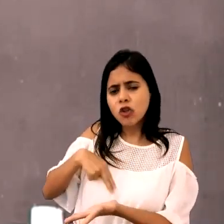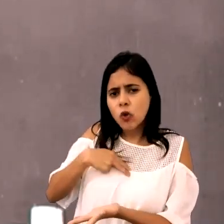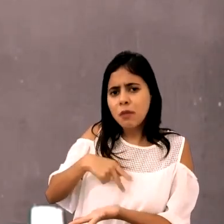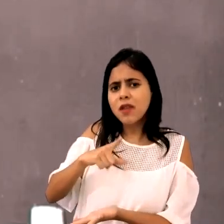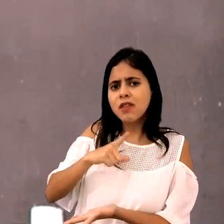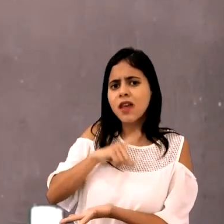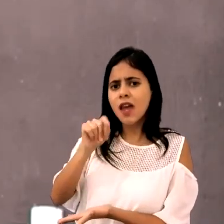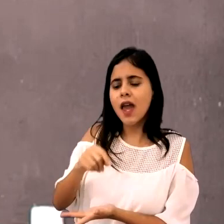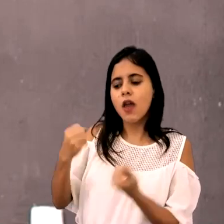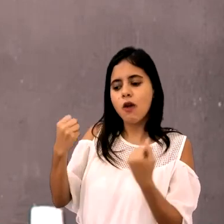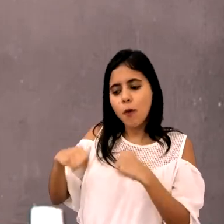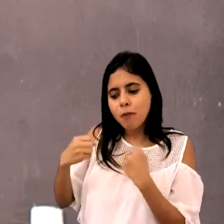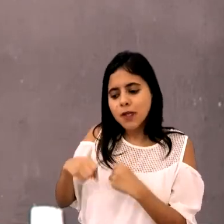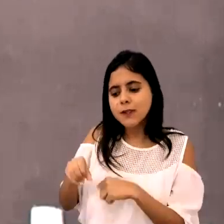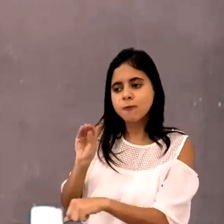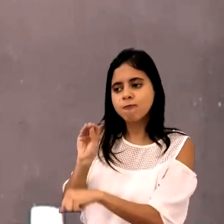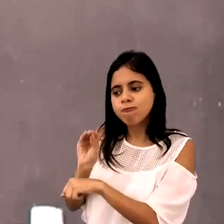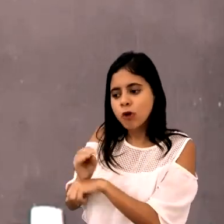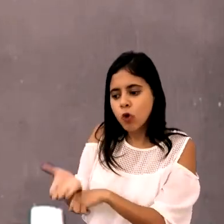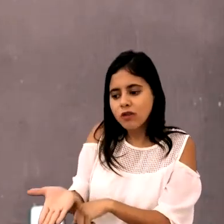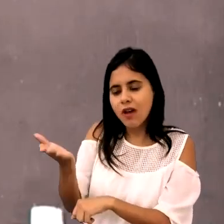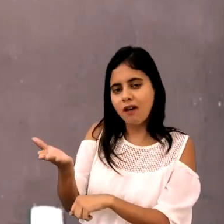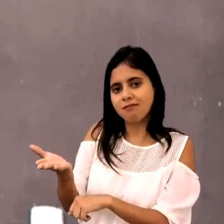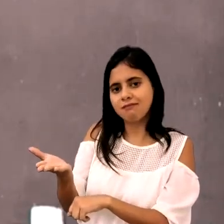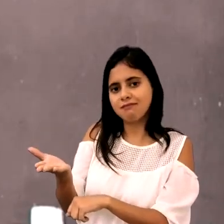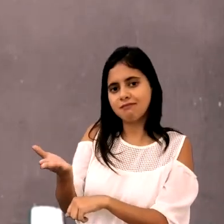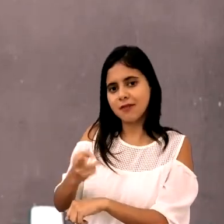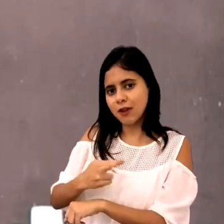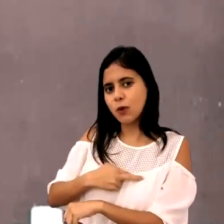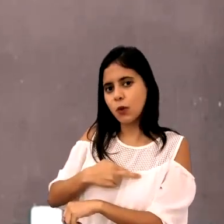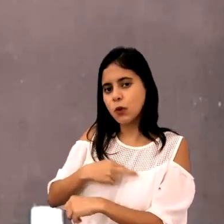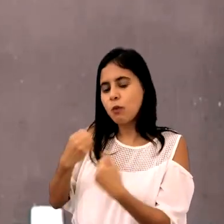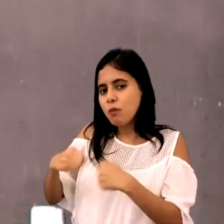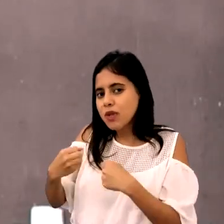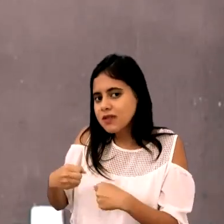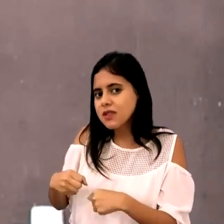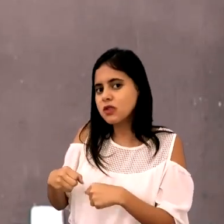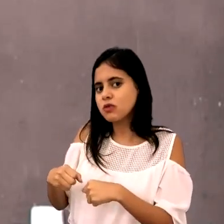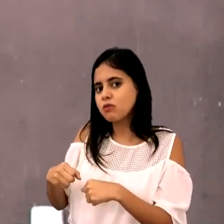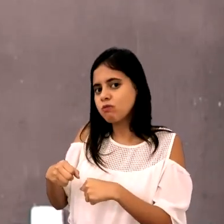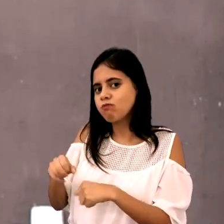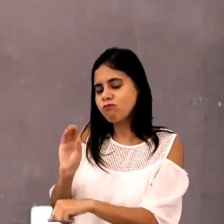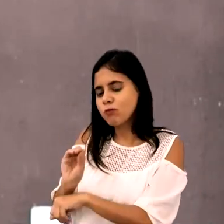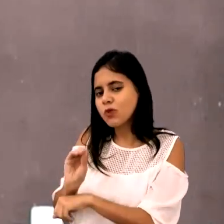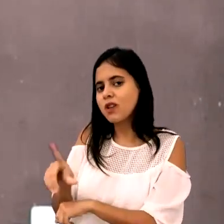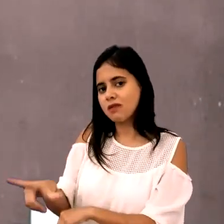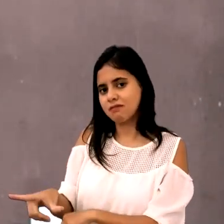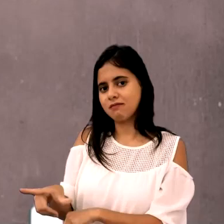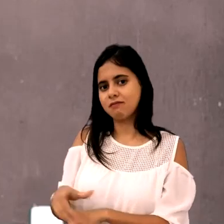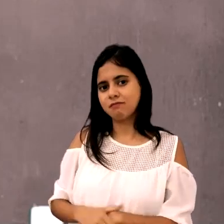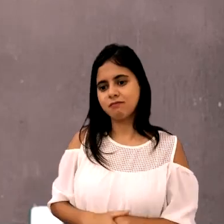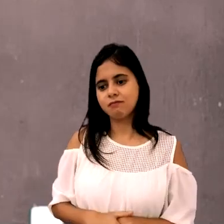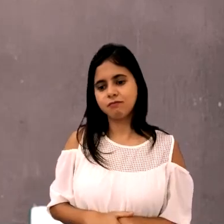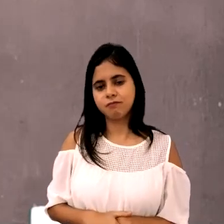nora. Eu preciso conseguir algo para que minha nora esteja protegida. Ou seja, ela está bem